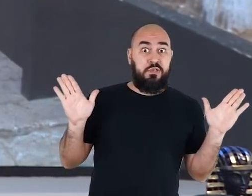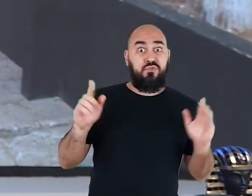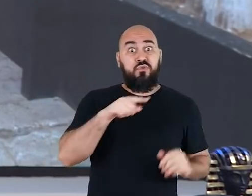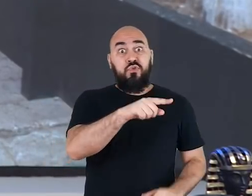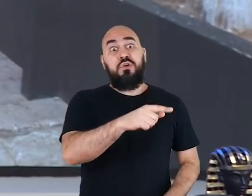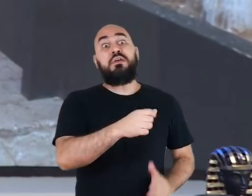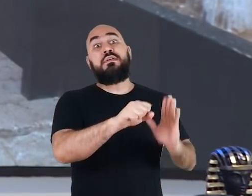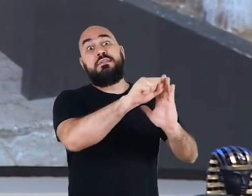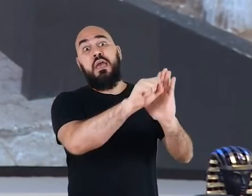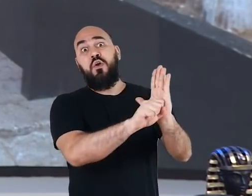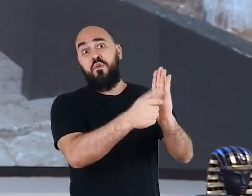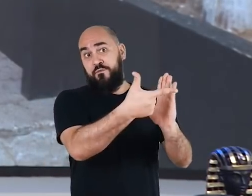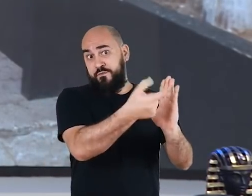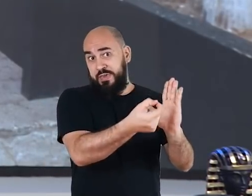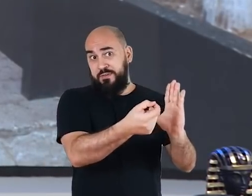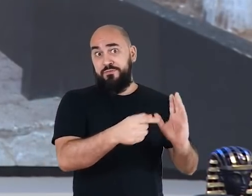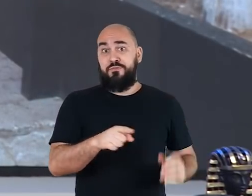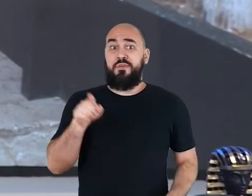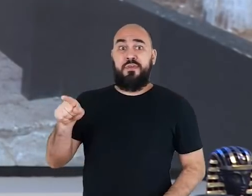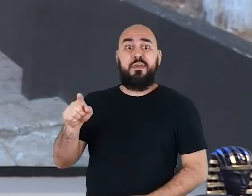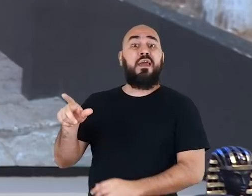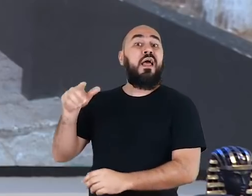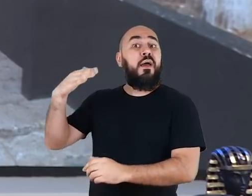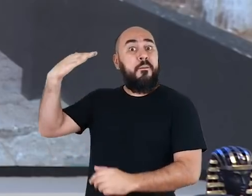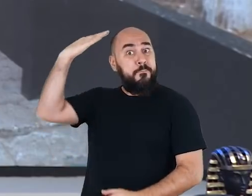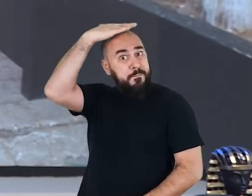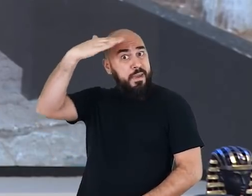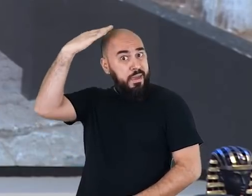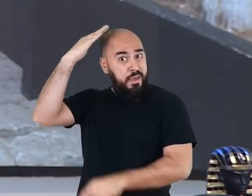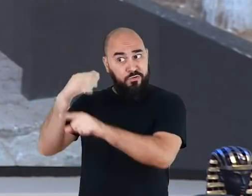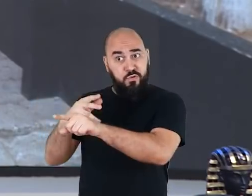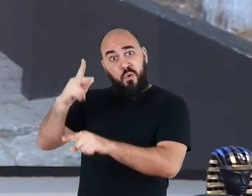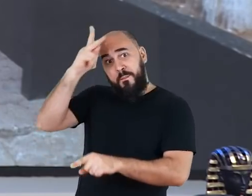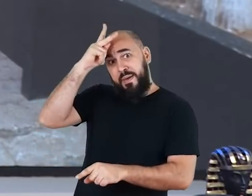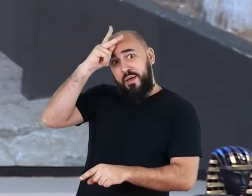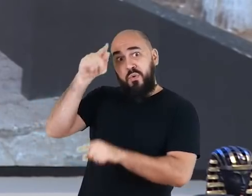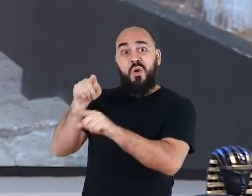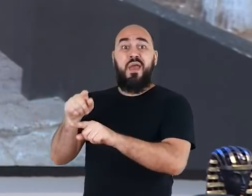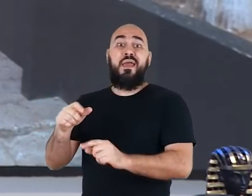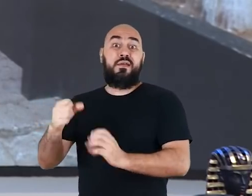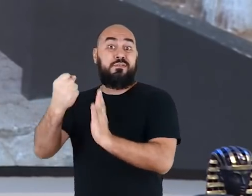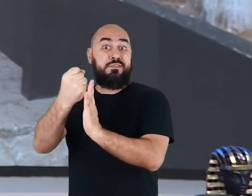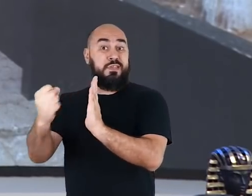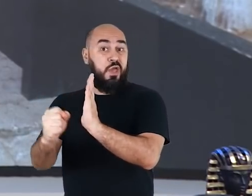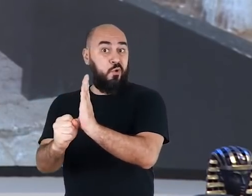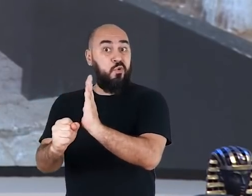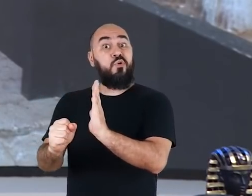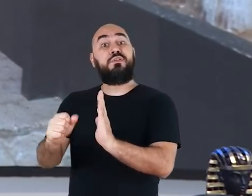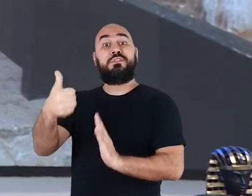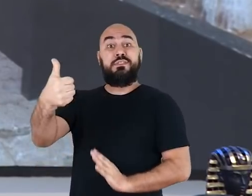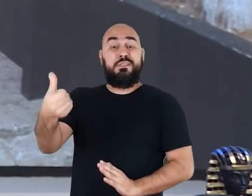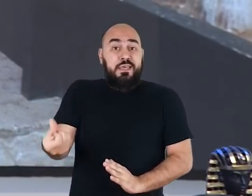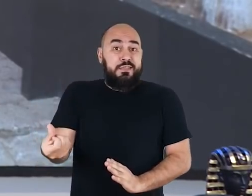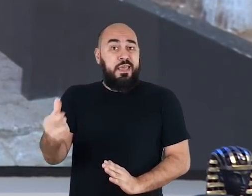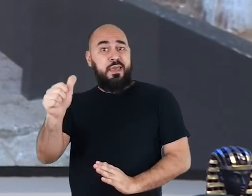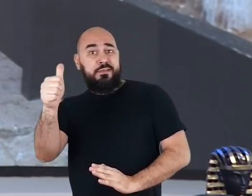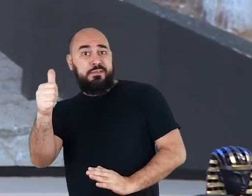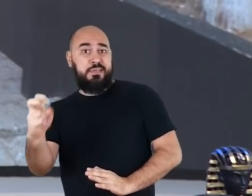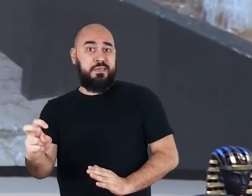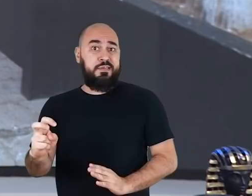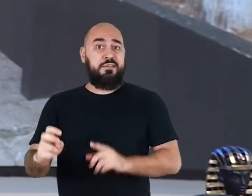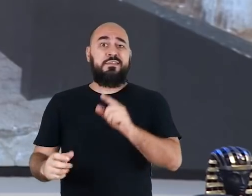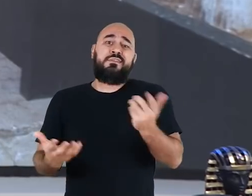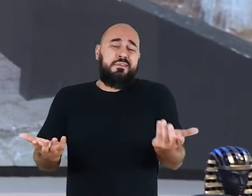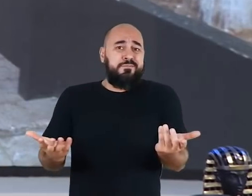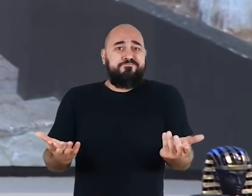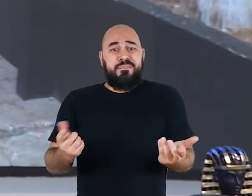do século XX, as ruínas de Machu Picchu são do século XV ou XVI e as de Petra são de antes de Cristo. Então isso